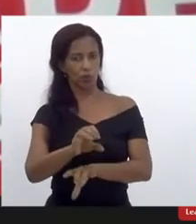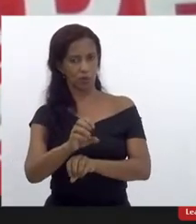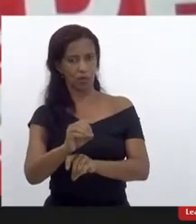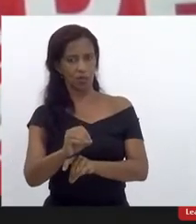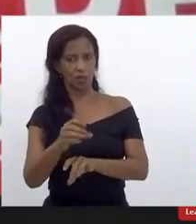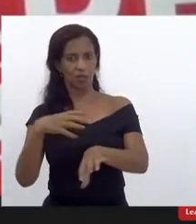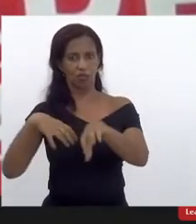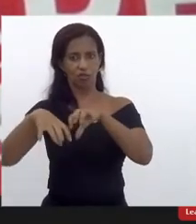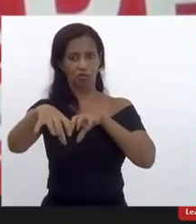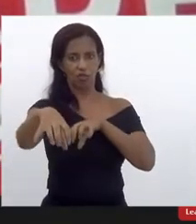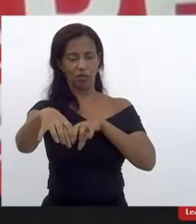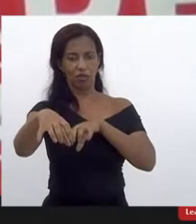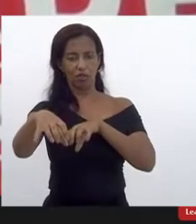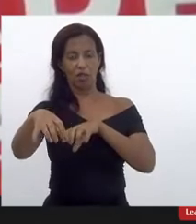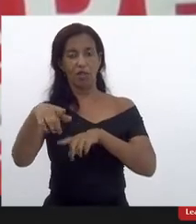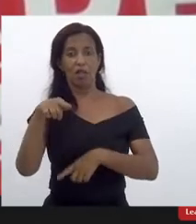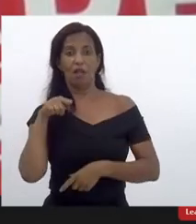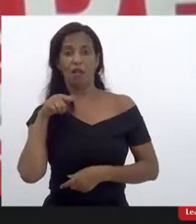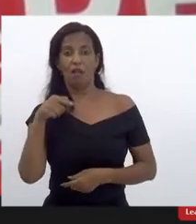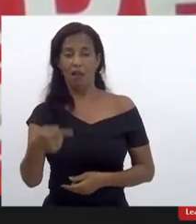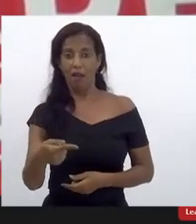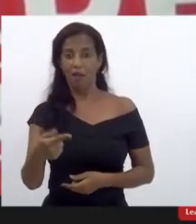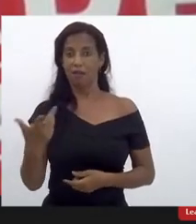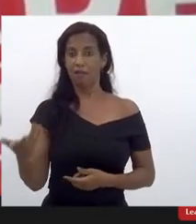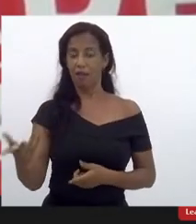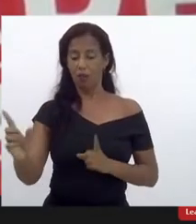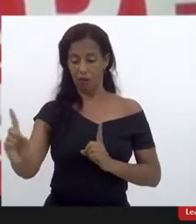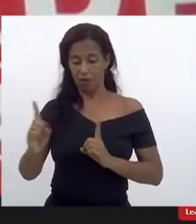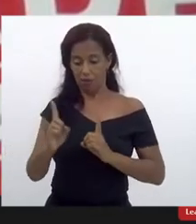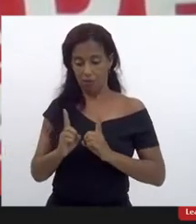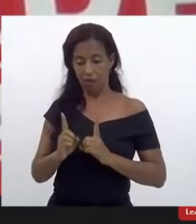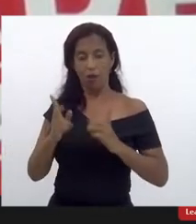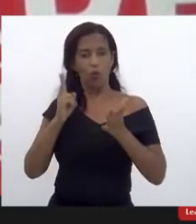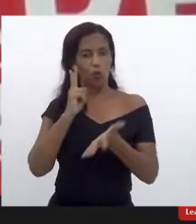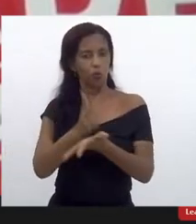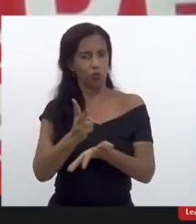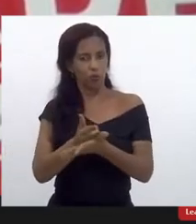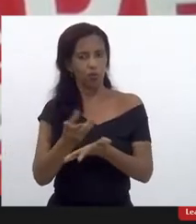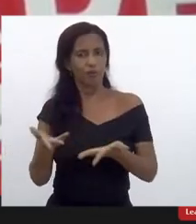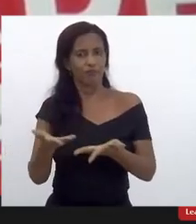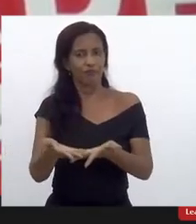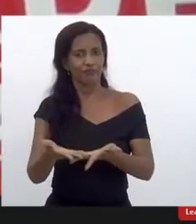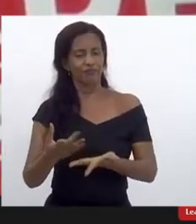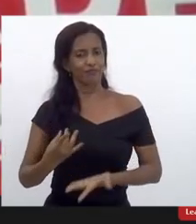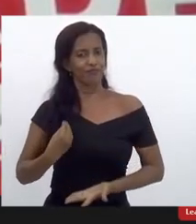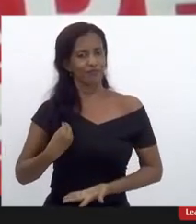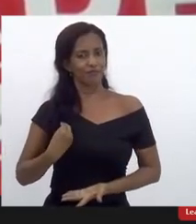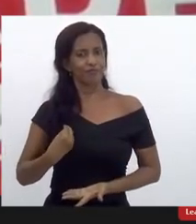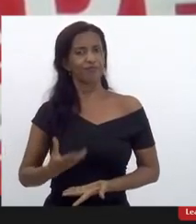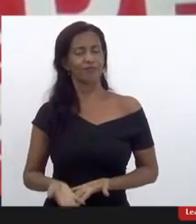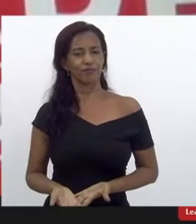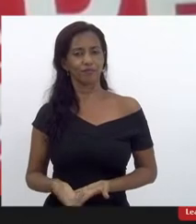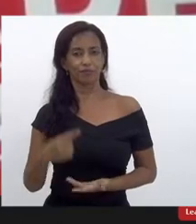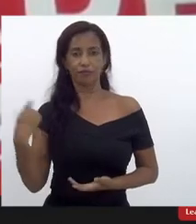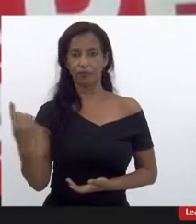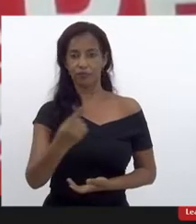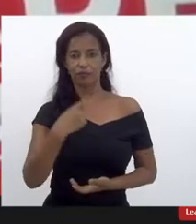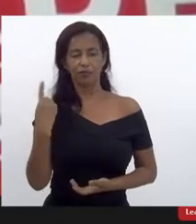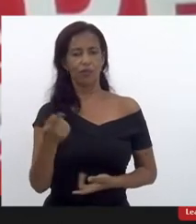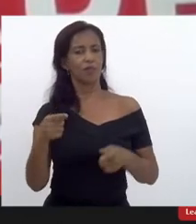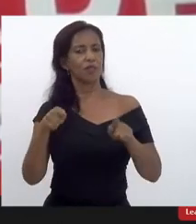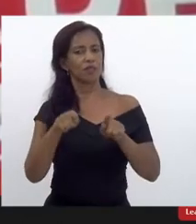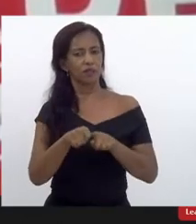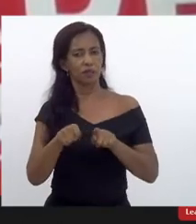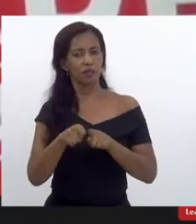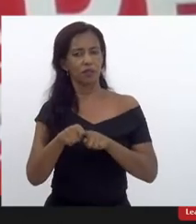do ensino híbrido, o ensino remoto ainda se faz presente. Nós também